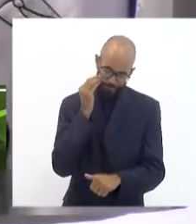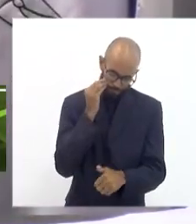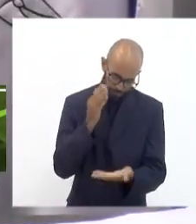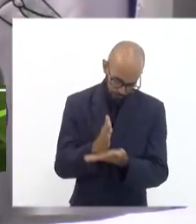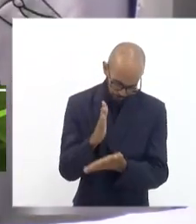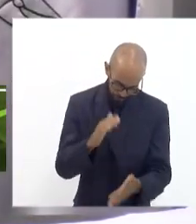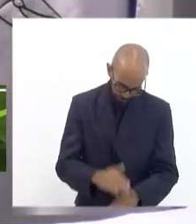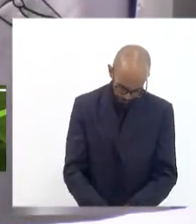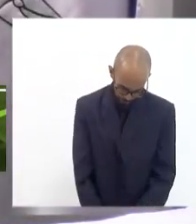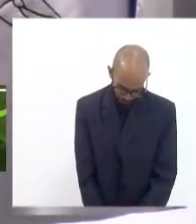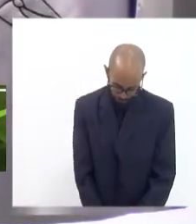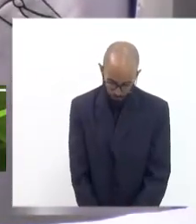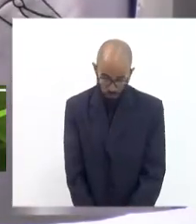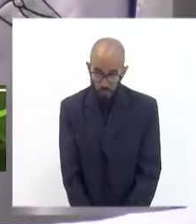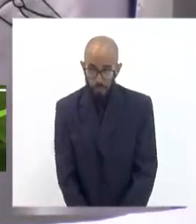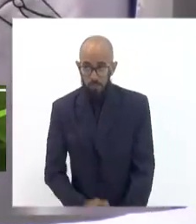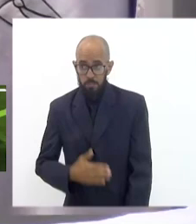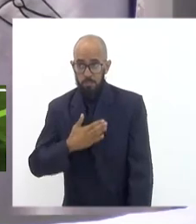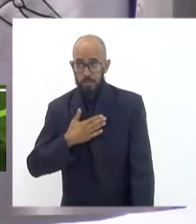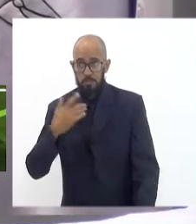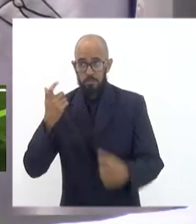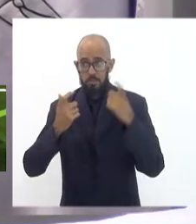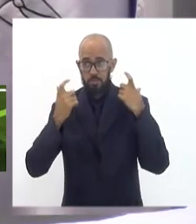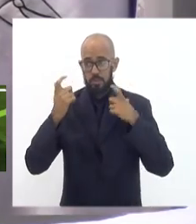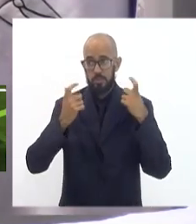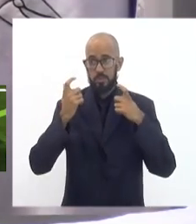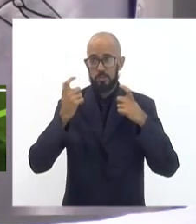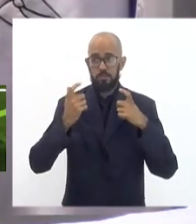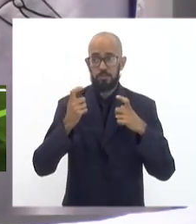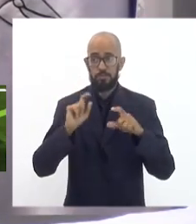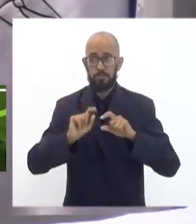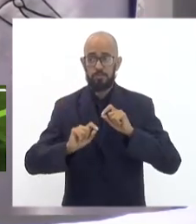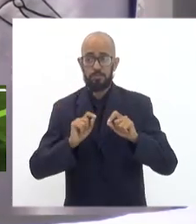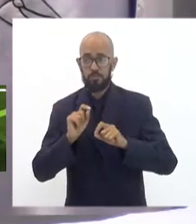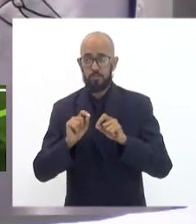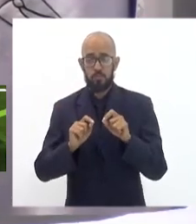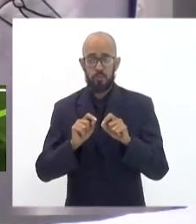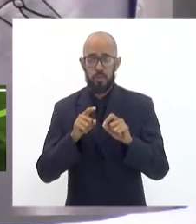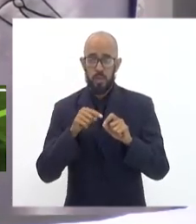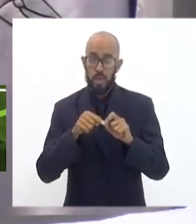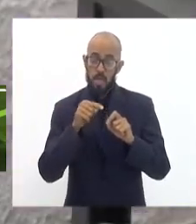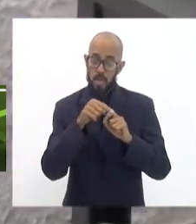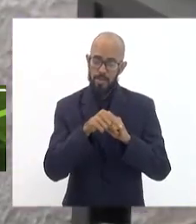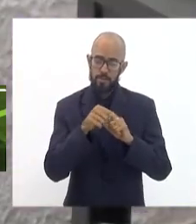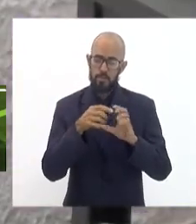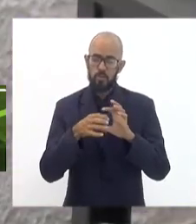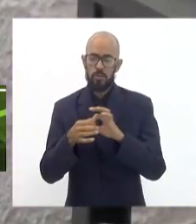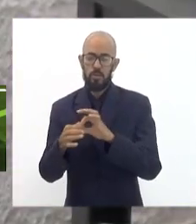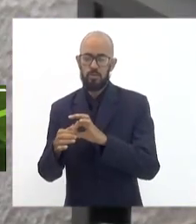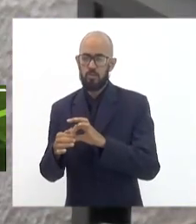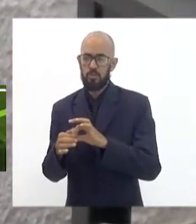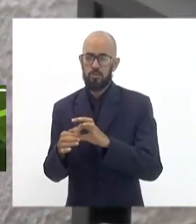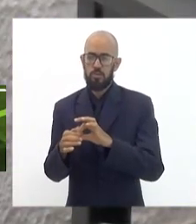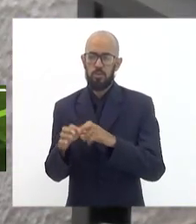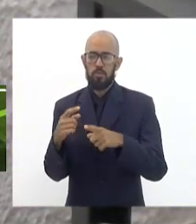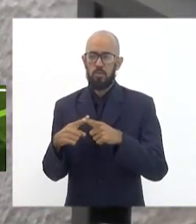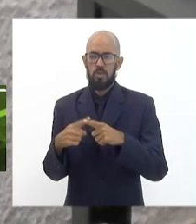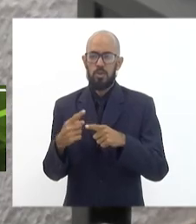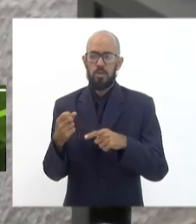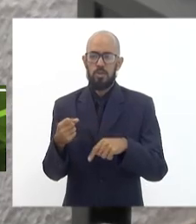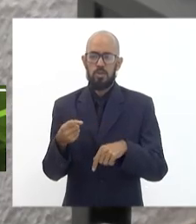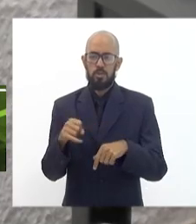então eu a minha preocupação e é dessa monte porque quando você